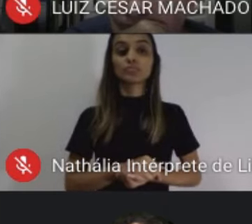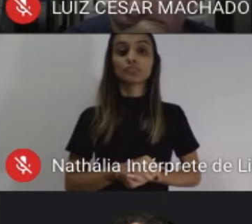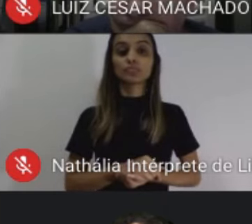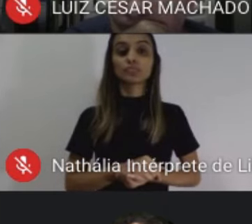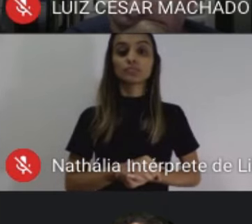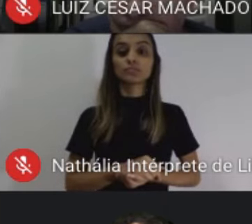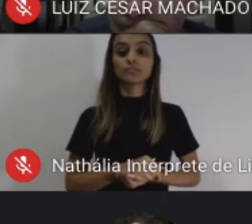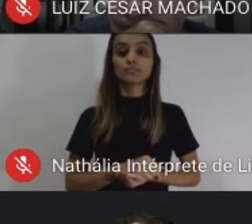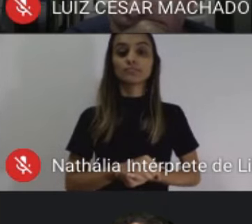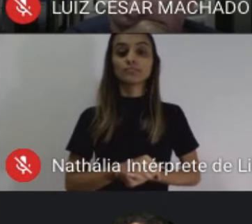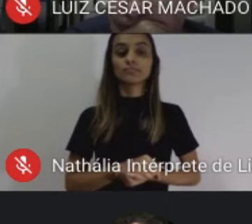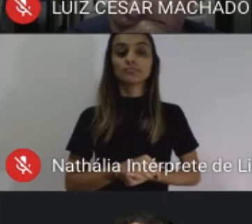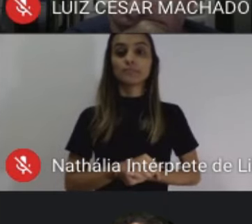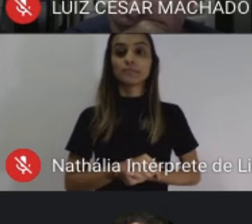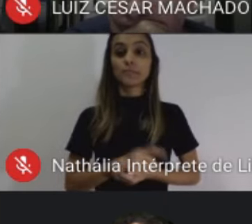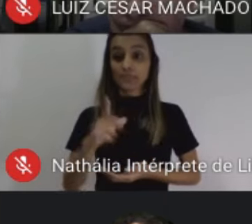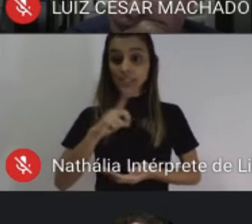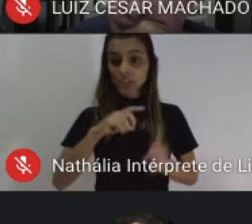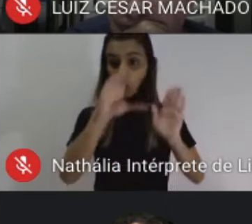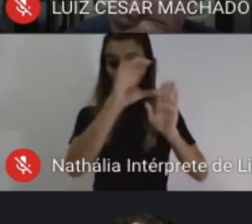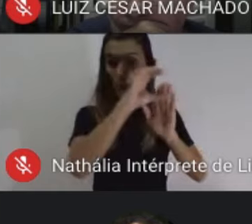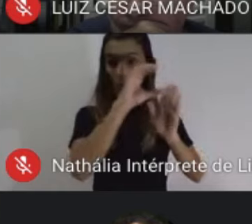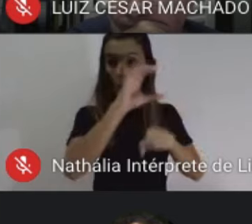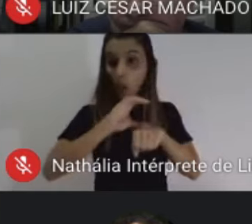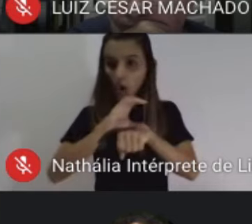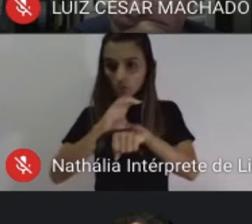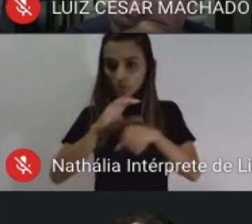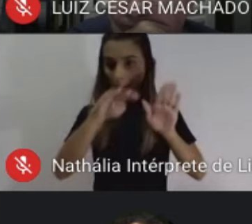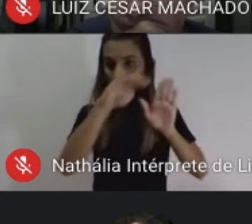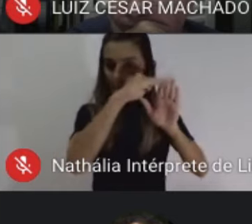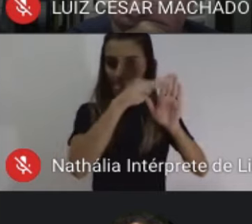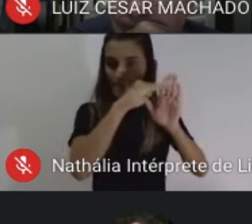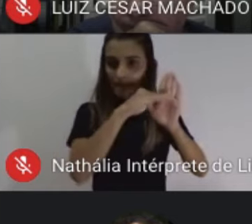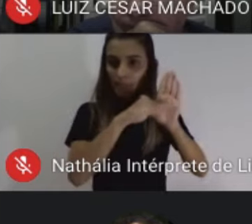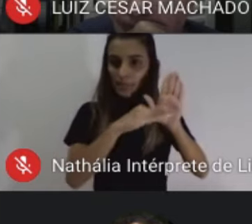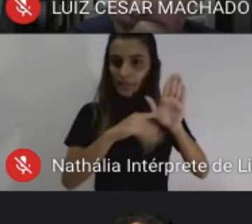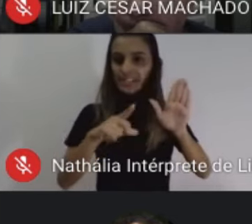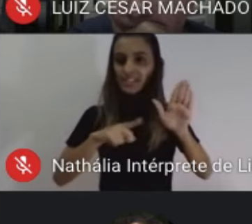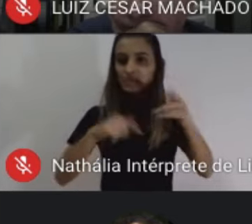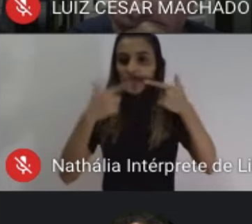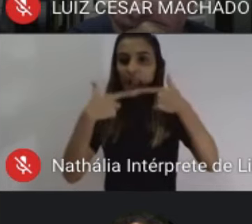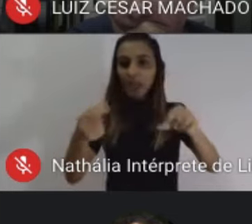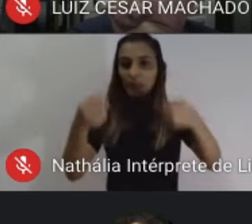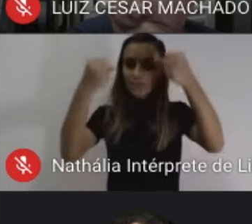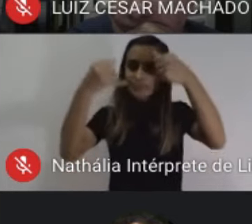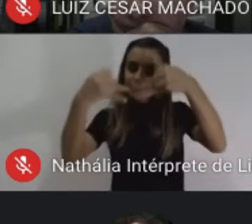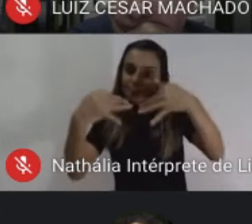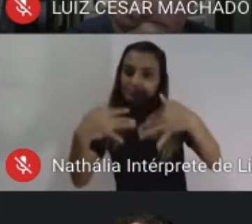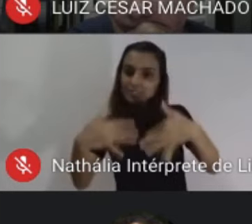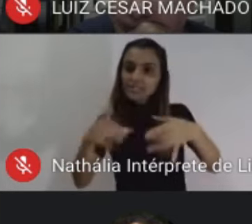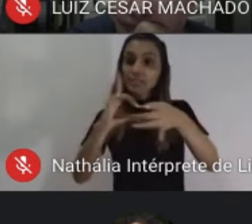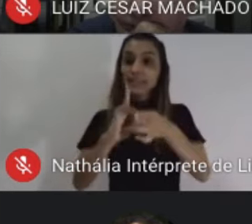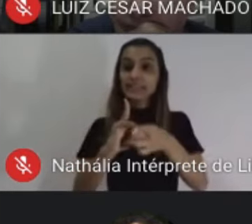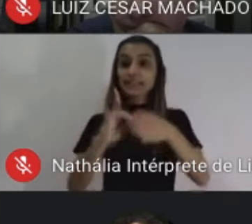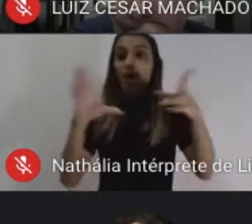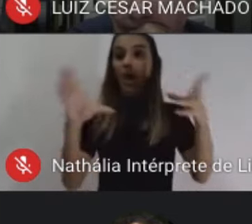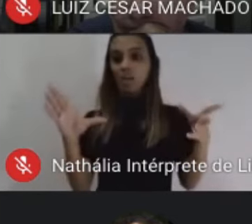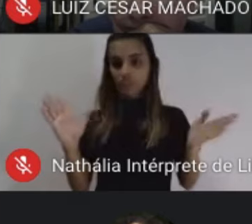os novos códigos penais que vão surgindo com uma linguagem mais democrática nesse sentido, como também as